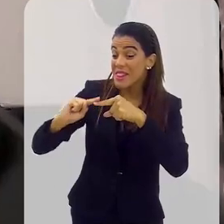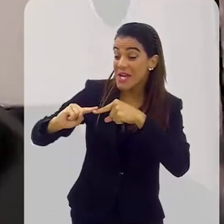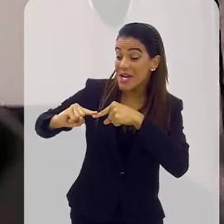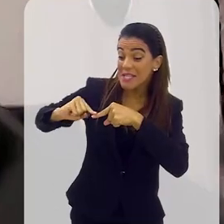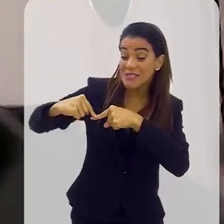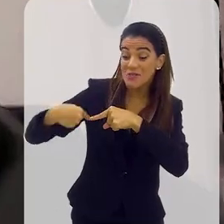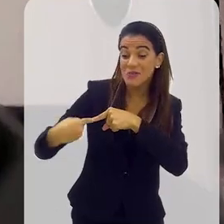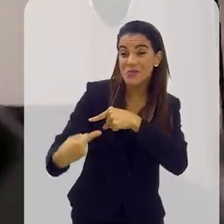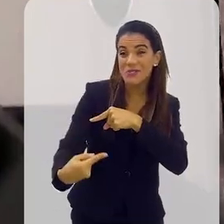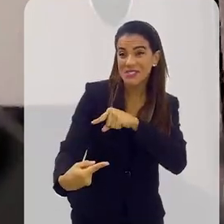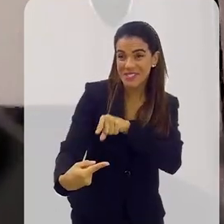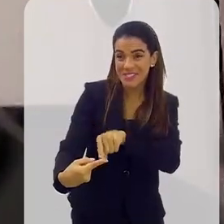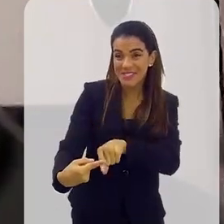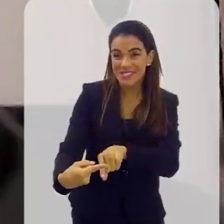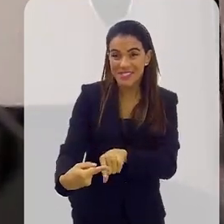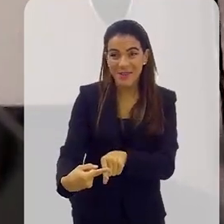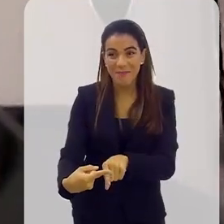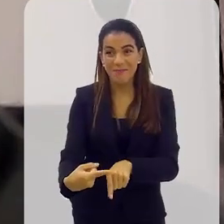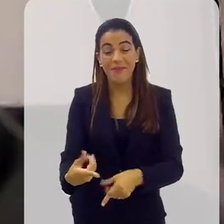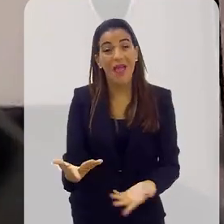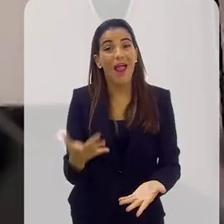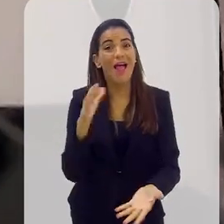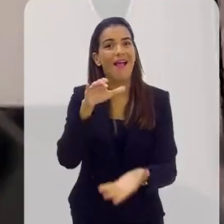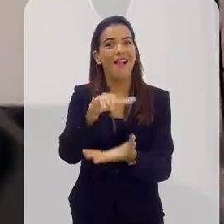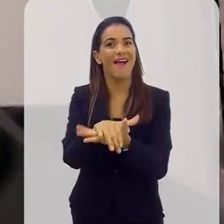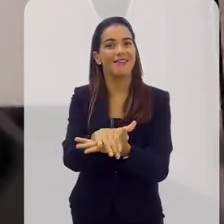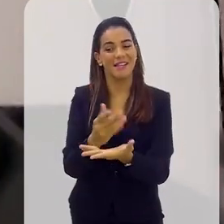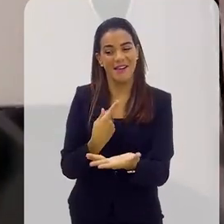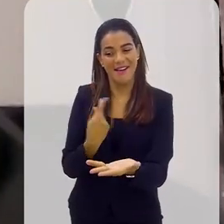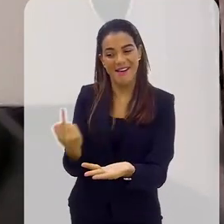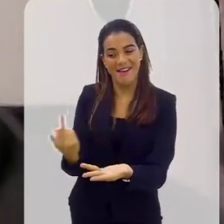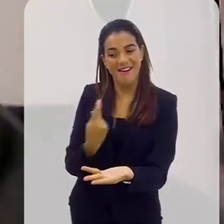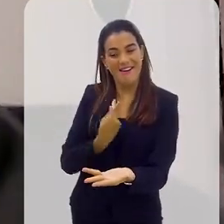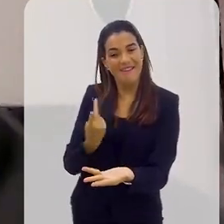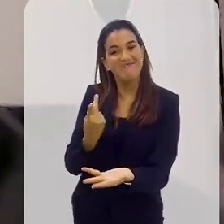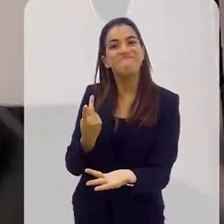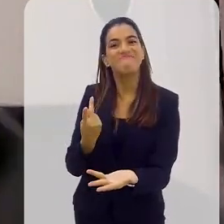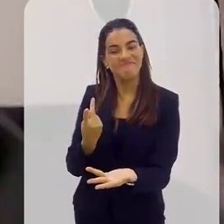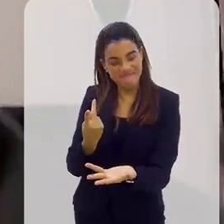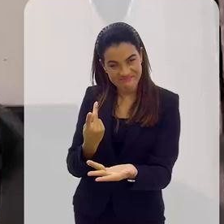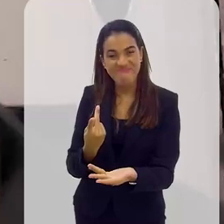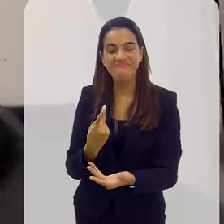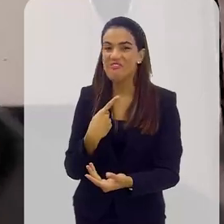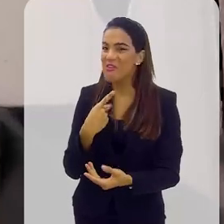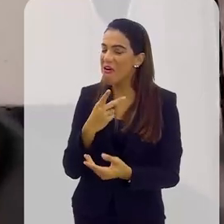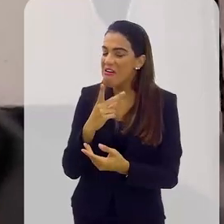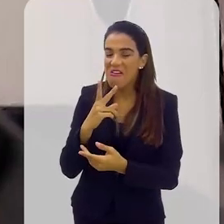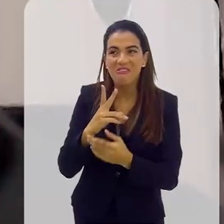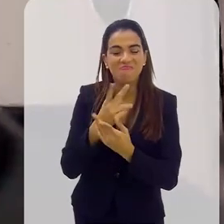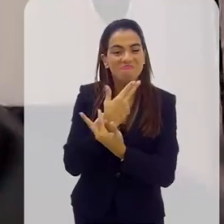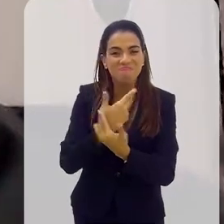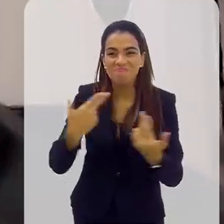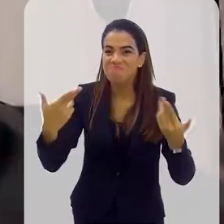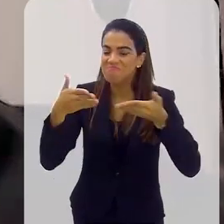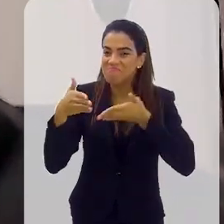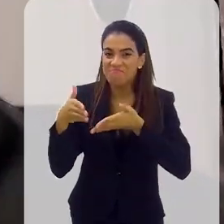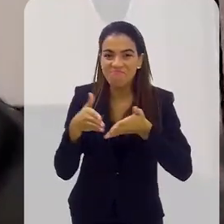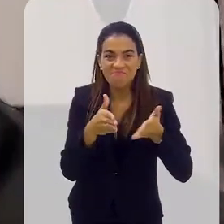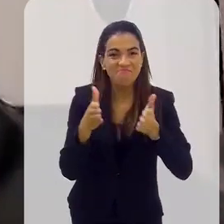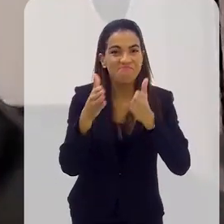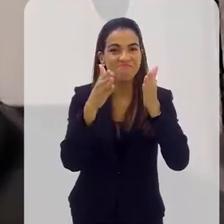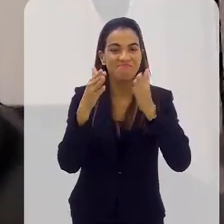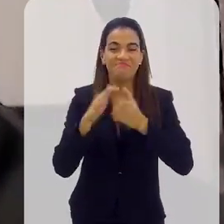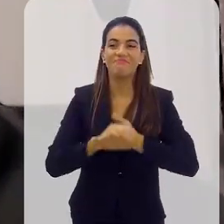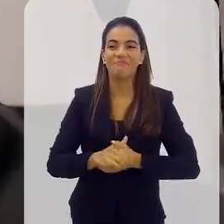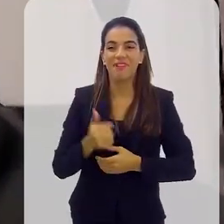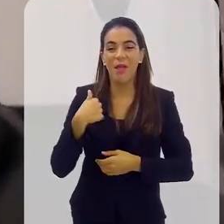depois, ou mais de 40 anos depois, a Kátia Sharp veio a ser minha esposa num reencontro, assim, coisas do destino, né? Uhum.